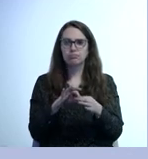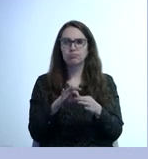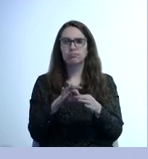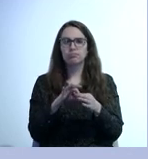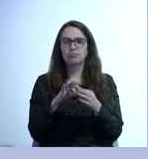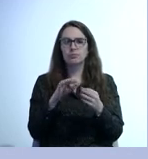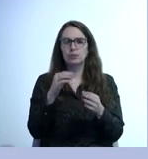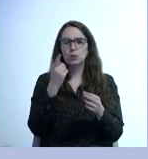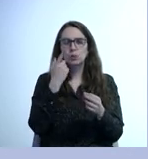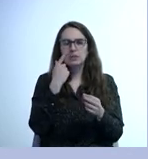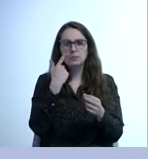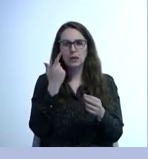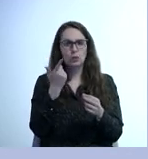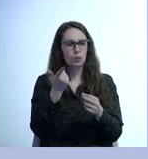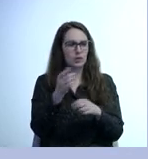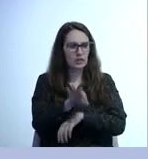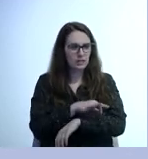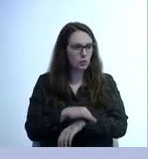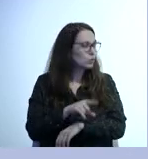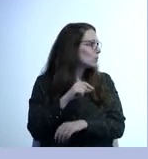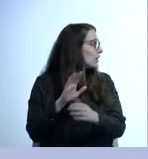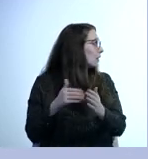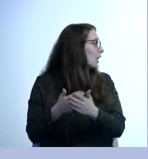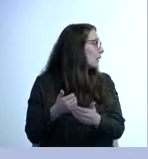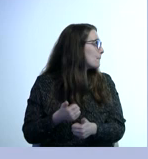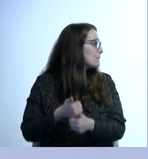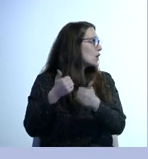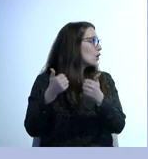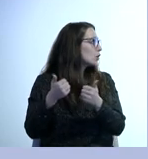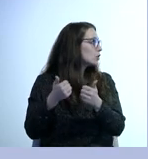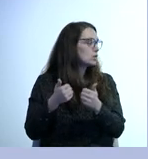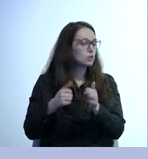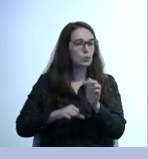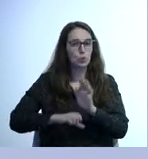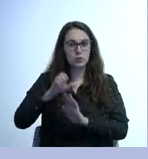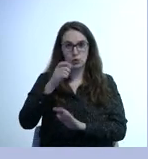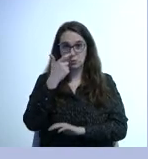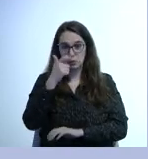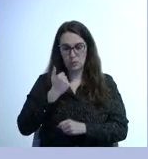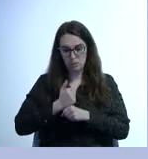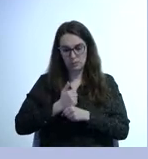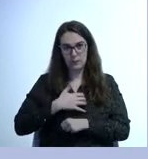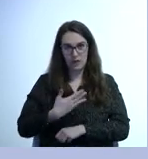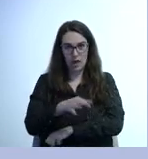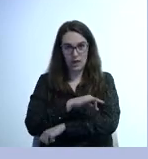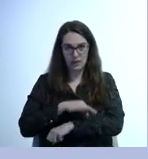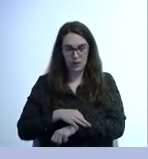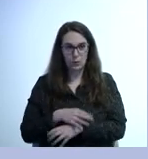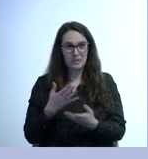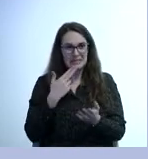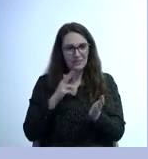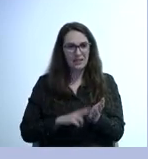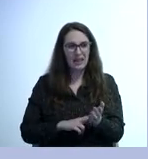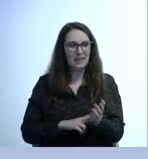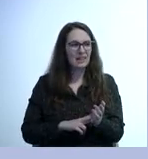ao reconhecimento da arquitetura, melhores condições para a arquitetura, melhores condições para os arquitetos. Na verdade, a arquitetura tem sido muito, uma